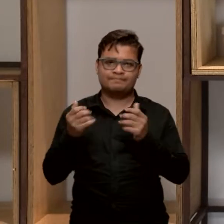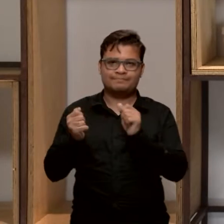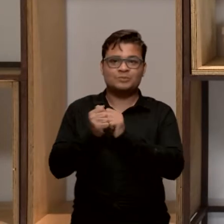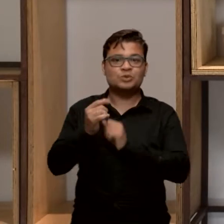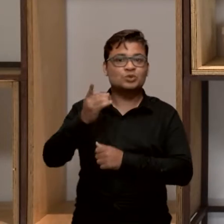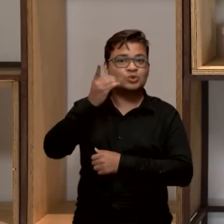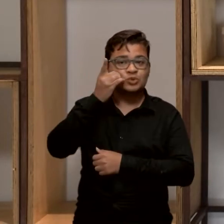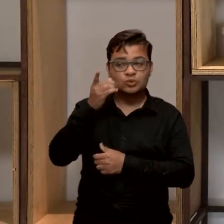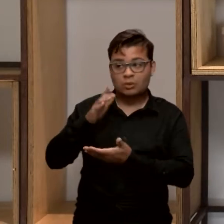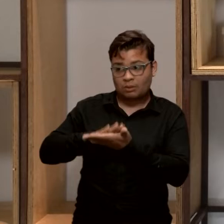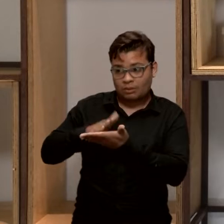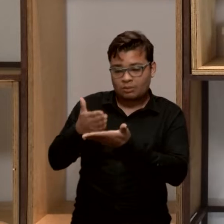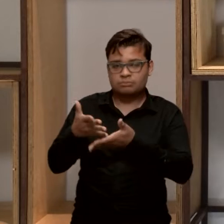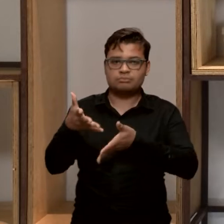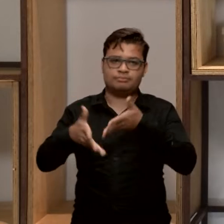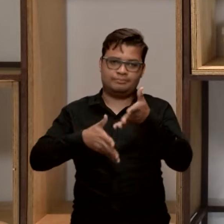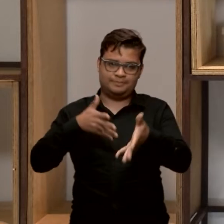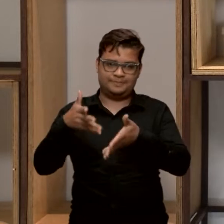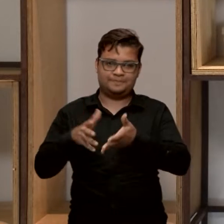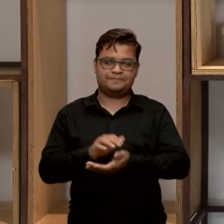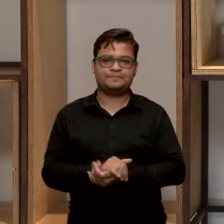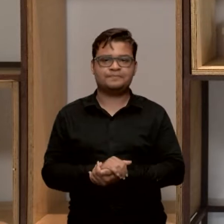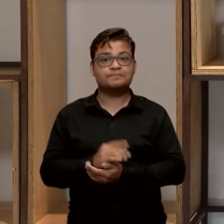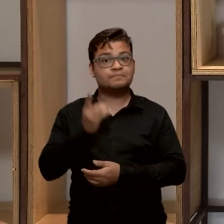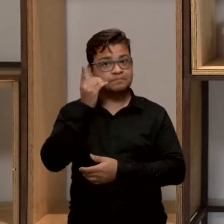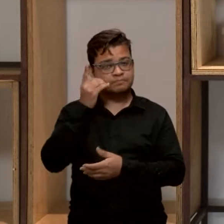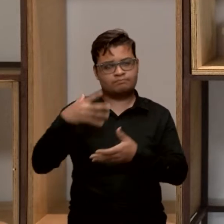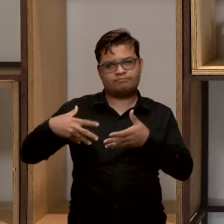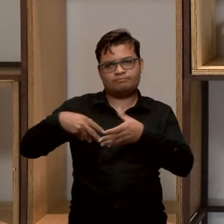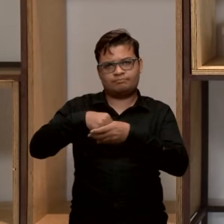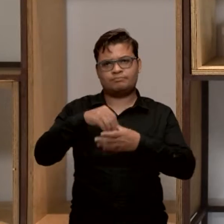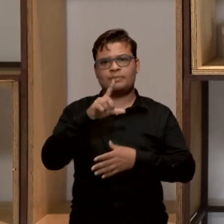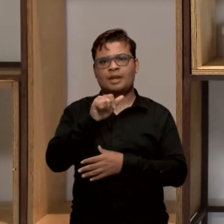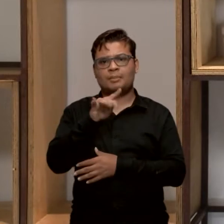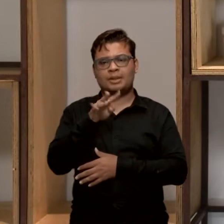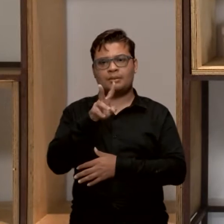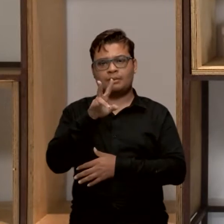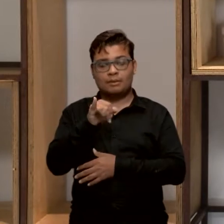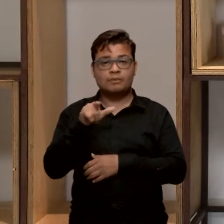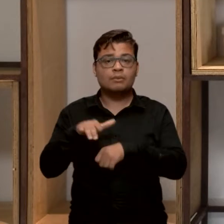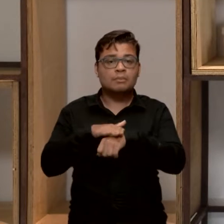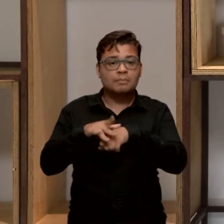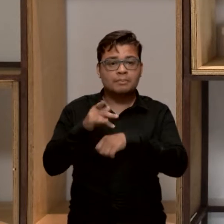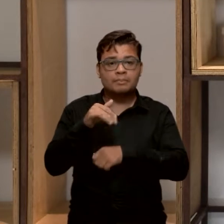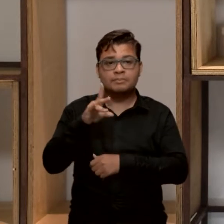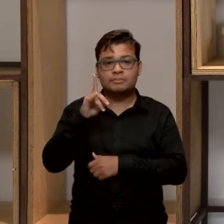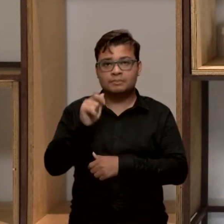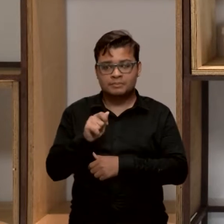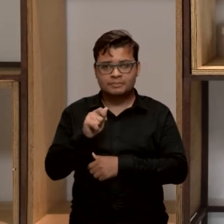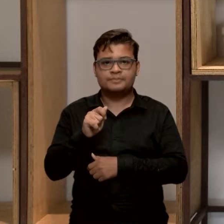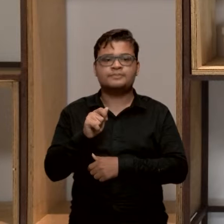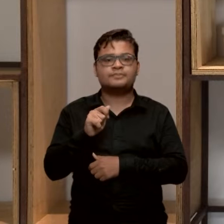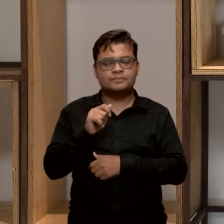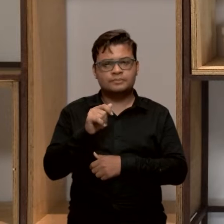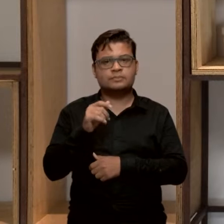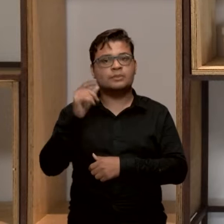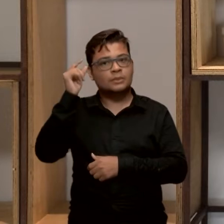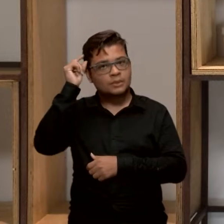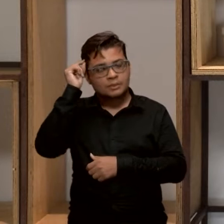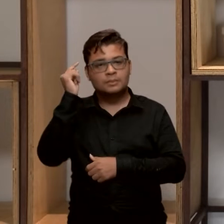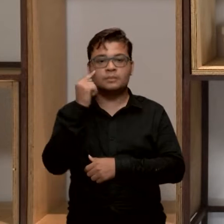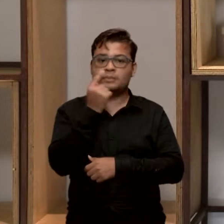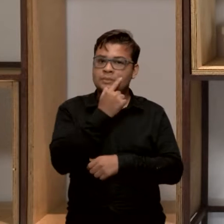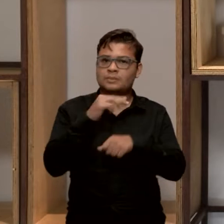nossa interpretação para Libras. O Diogo é integrante do Labitave, é um homem de pele parda, tem cabelos e olhos castanhos